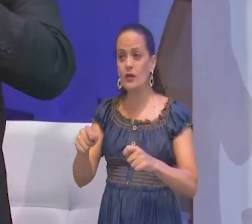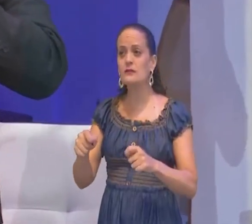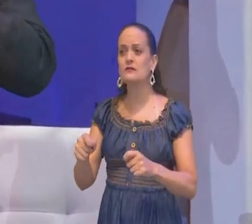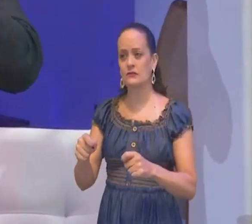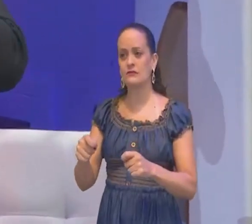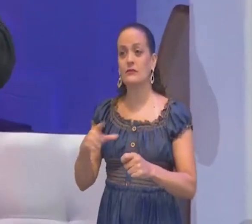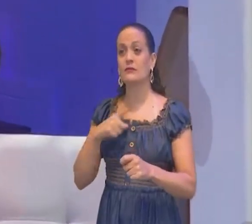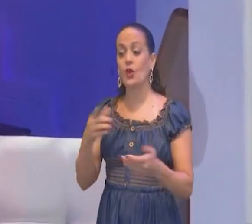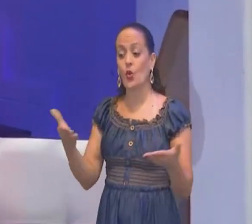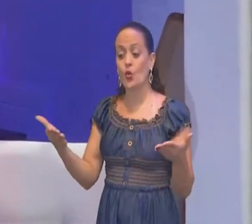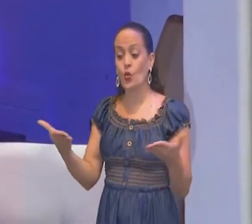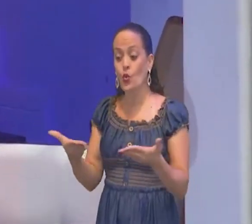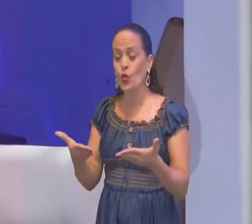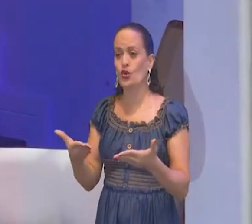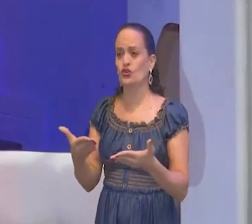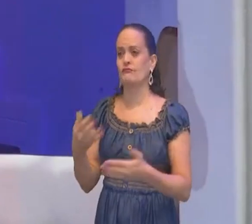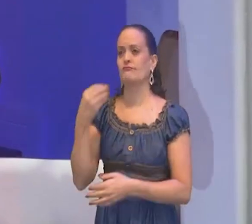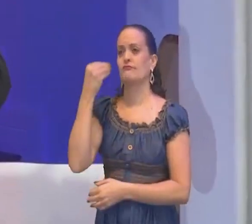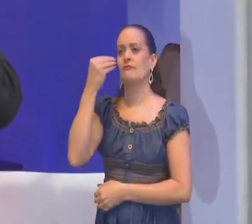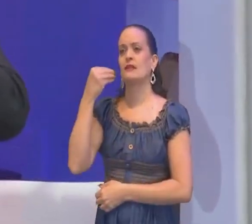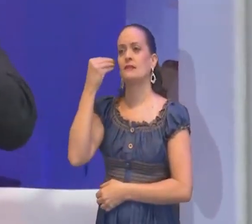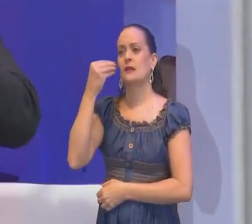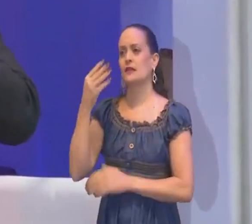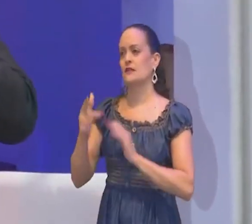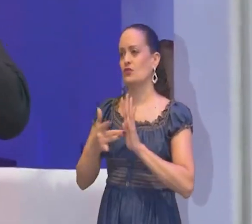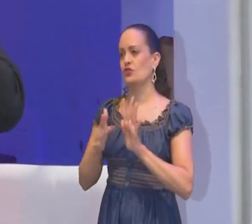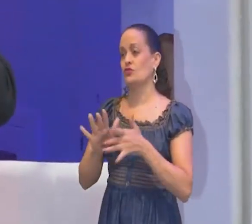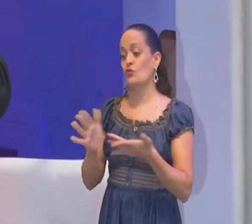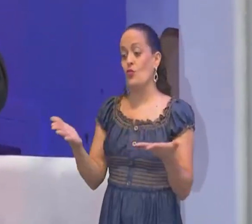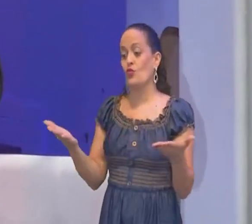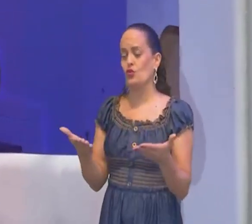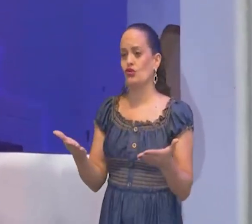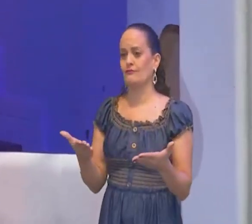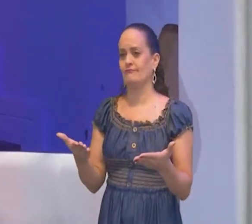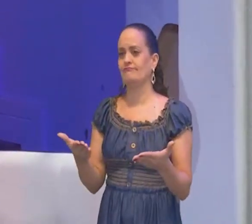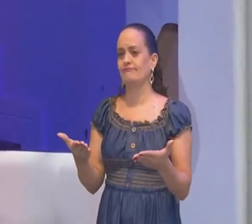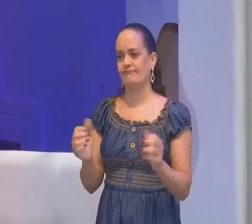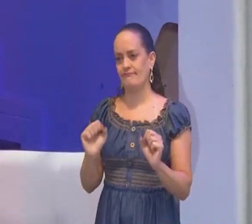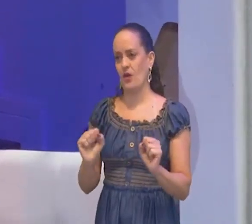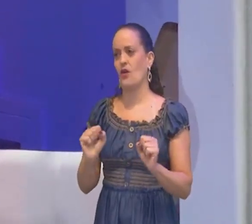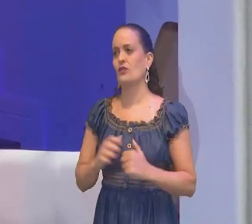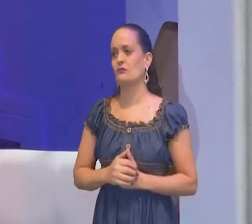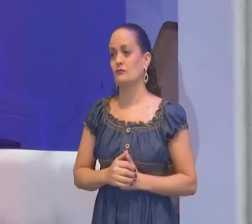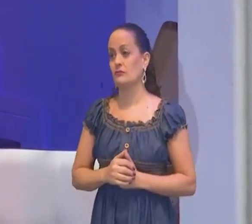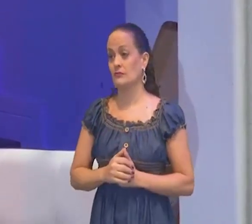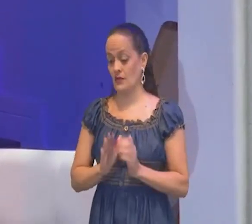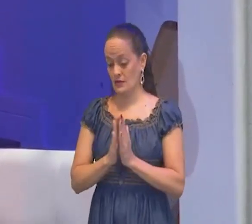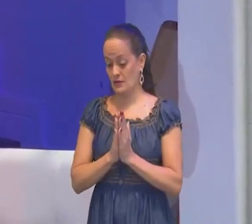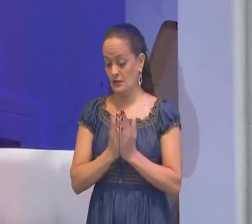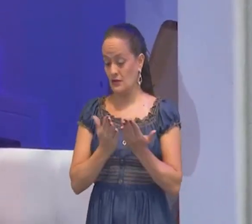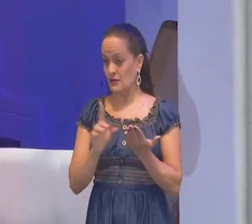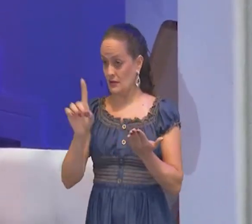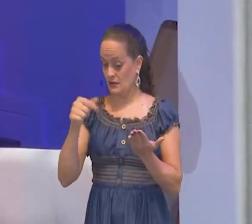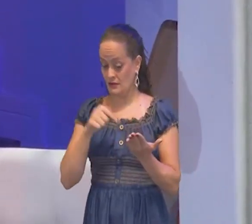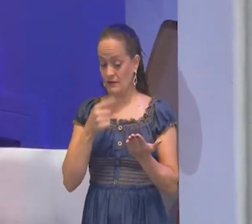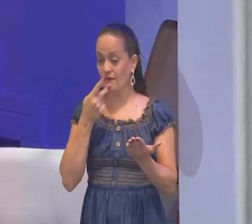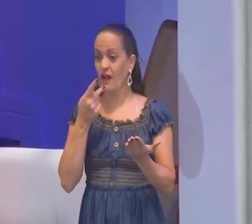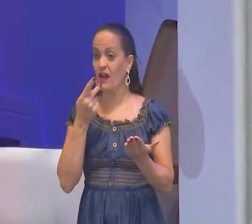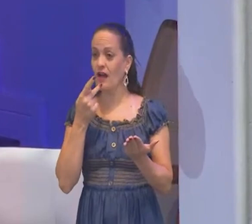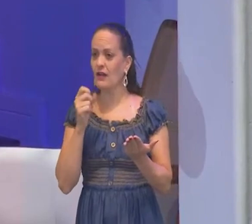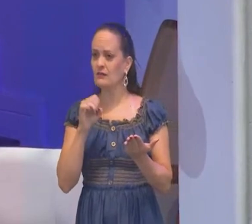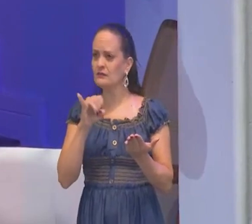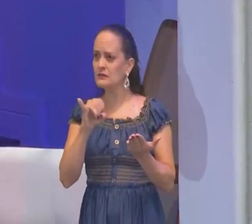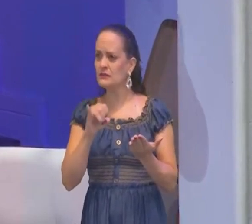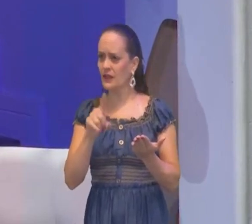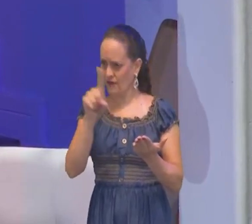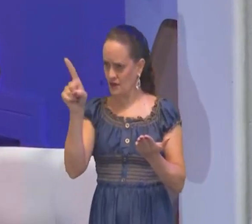experiência nesta manhã mesmo, à luz de tudo que nós veremos aqui. Conforme diz a palavra do Senhor, se alguém